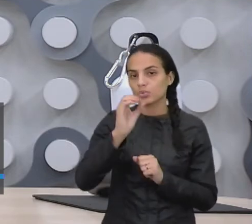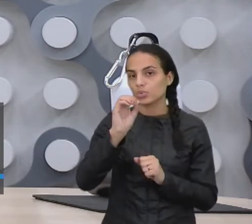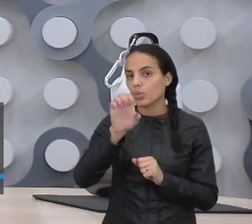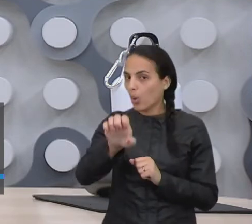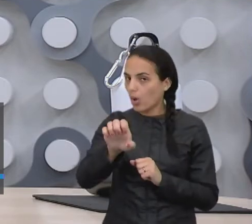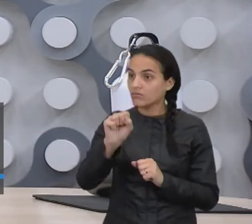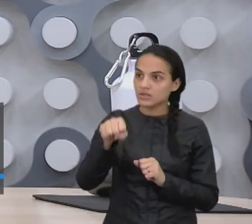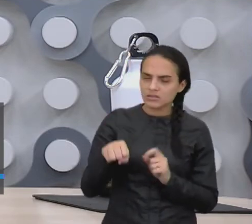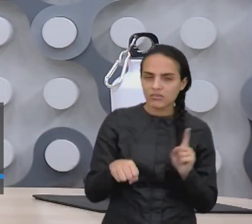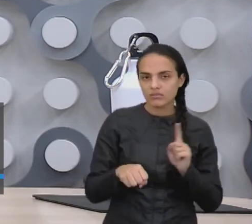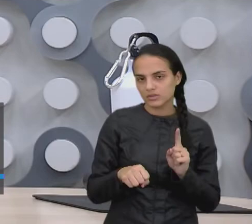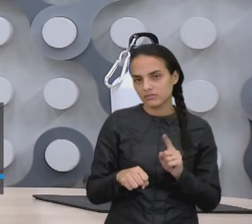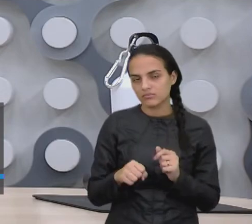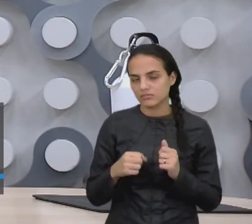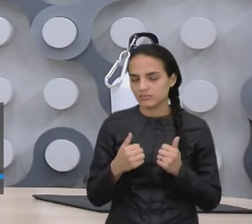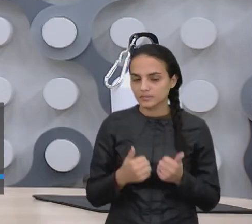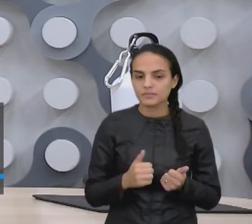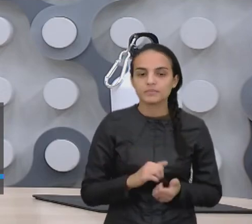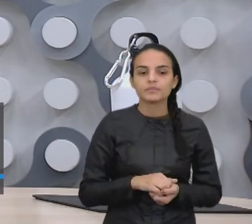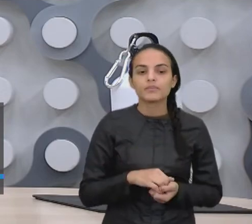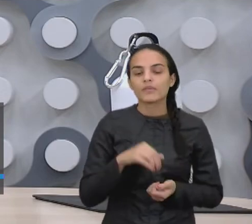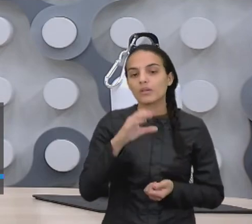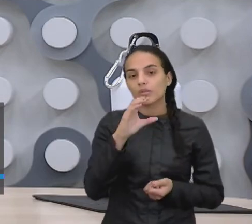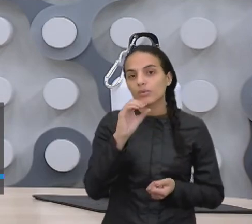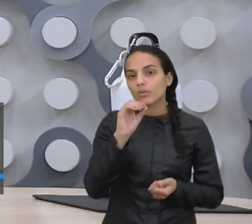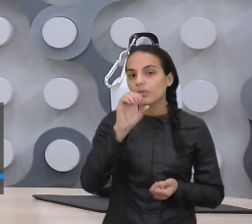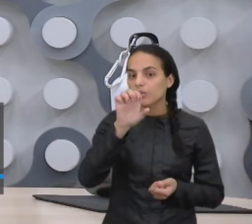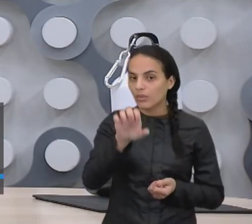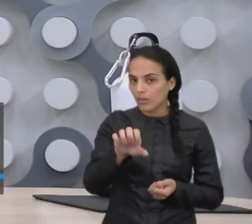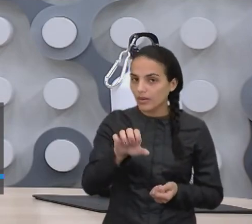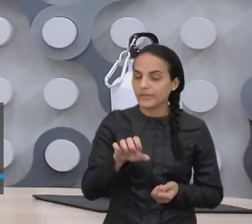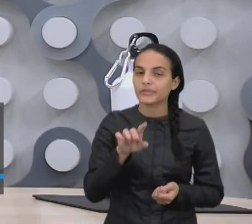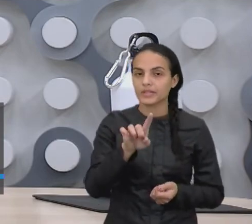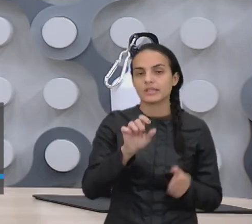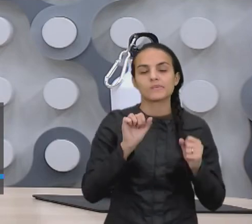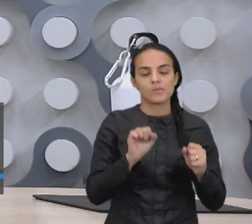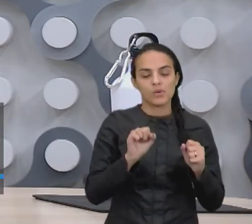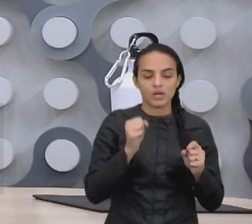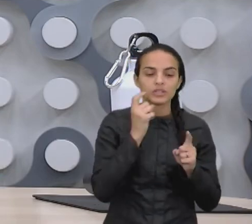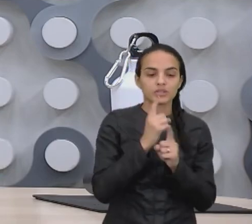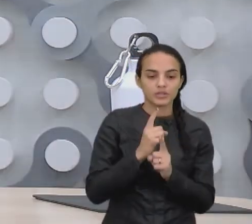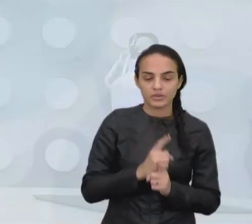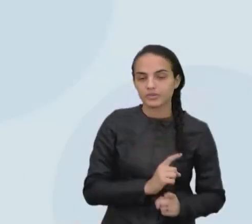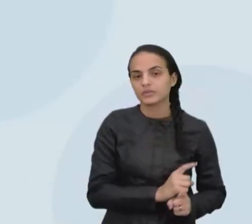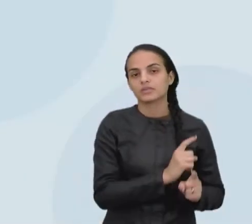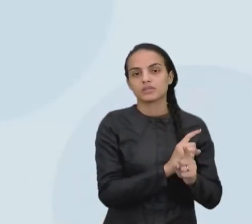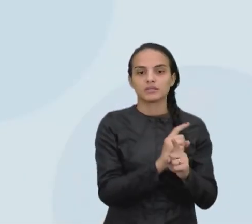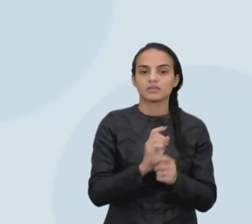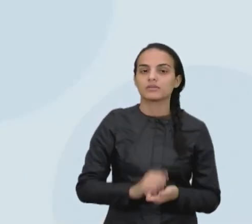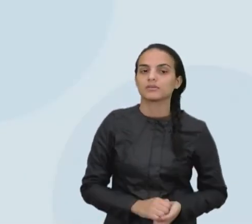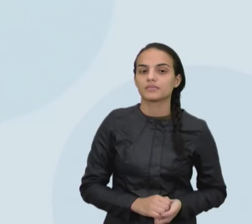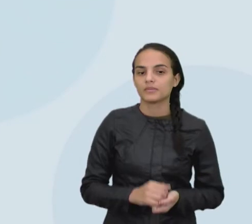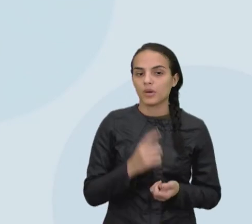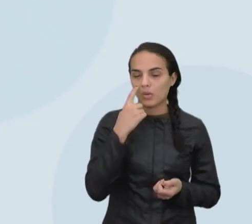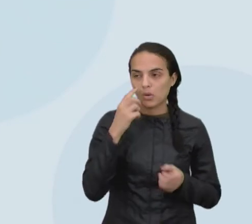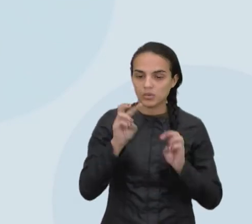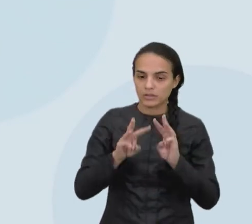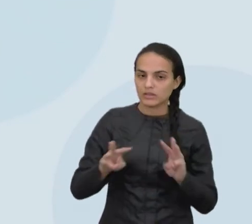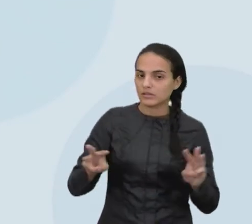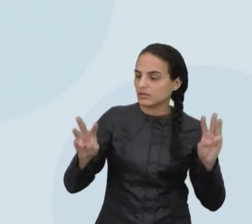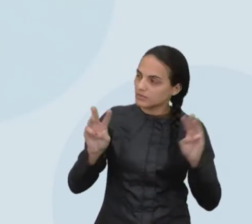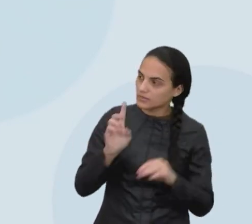bem? Então, e o COI você pode estar encontrando no endereço aí que eu estou colocando para vocês,